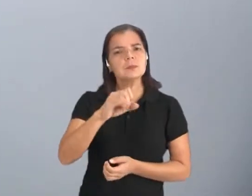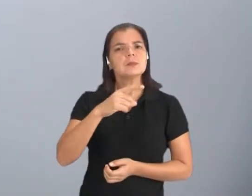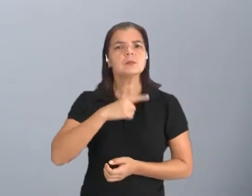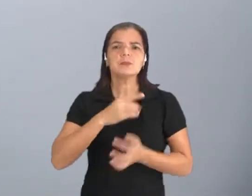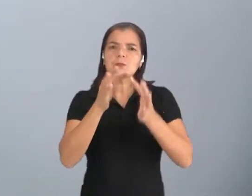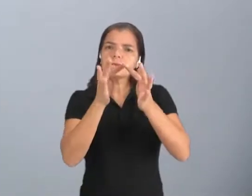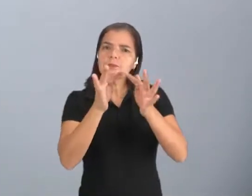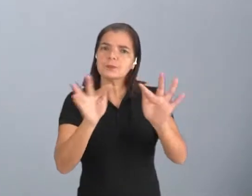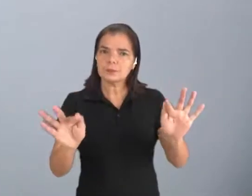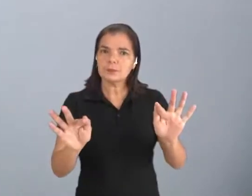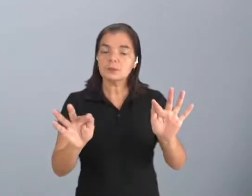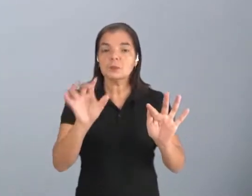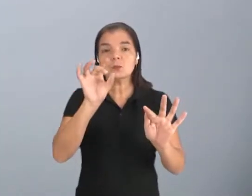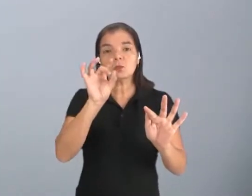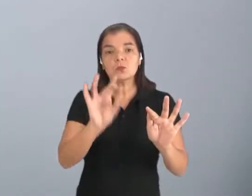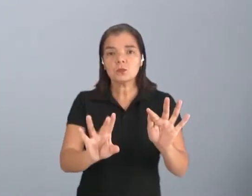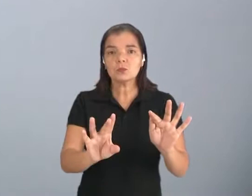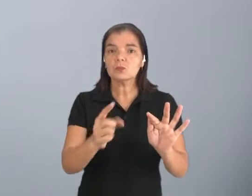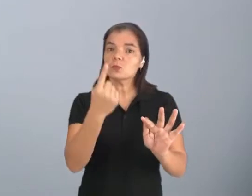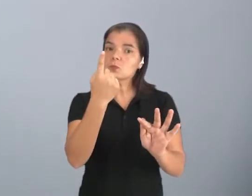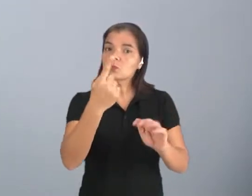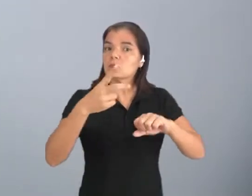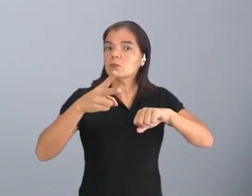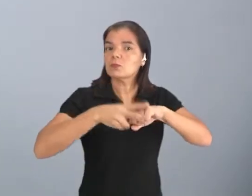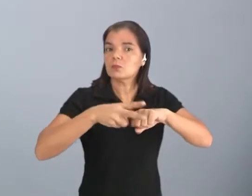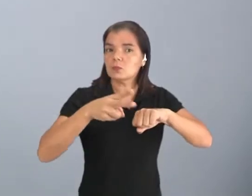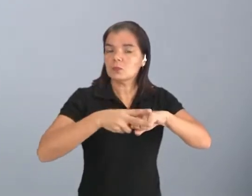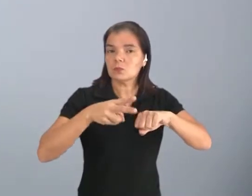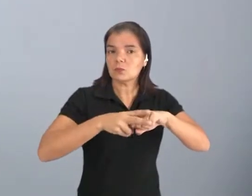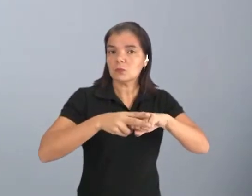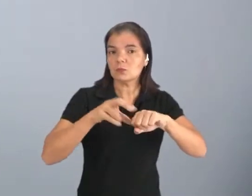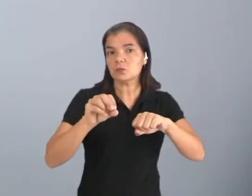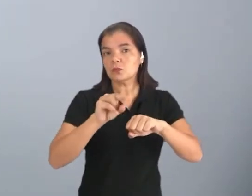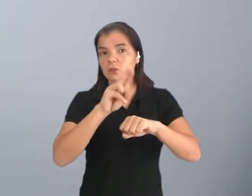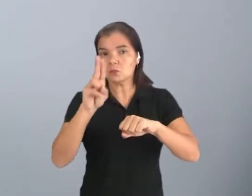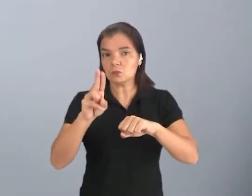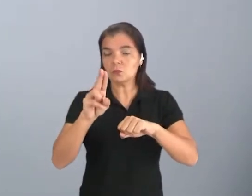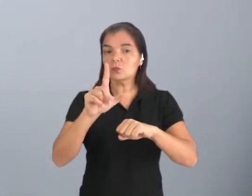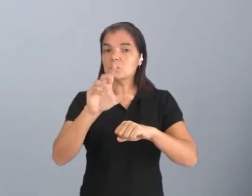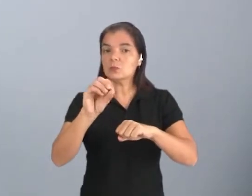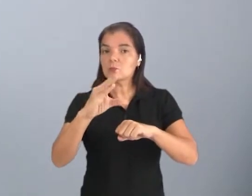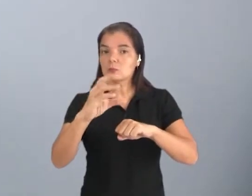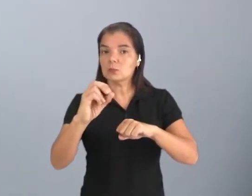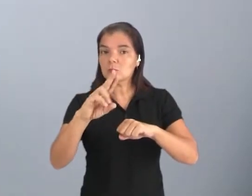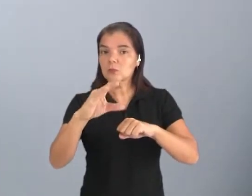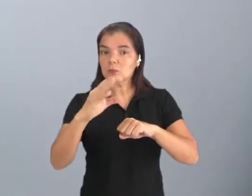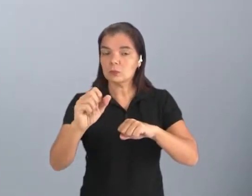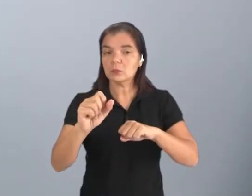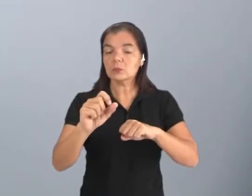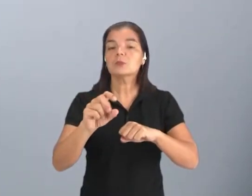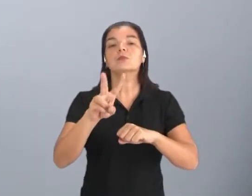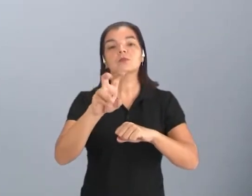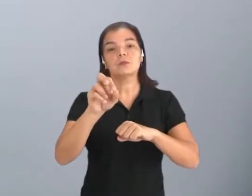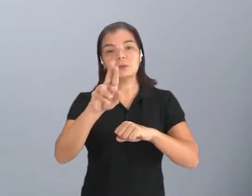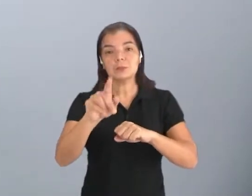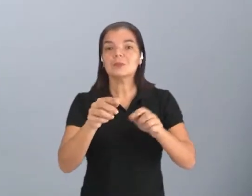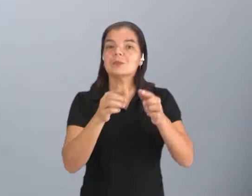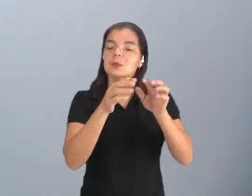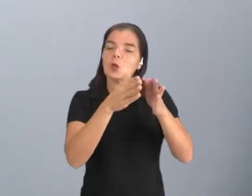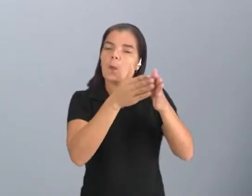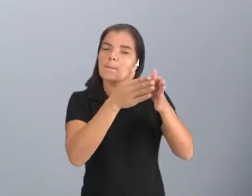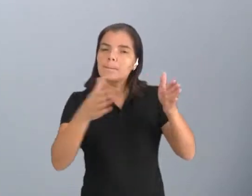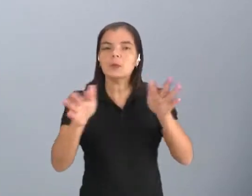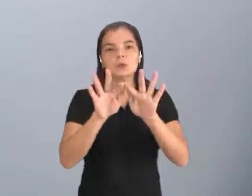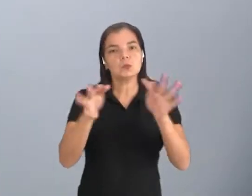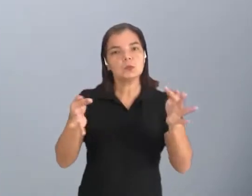uma frase com apenas um verbo ou apenas uma locução verbal, eu vou ter um período simples, tá?